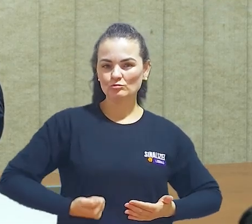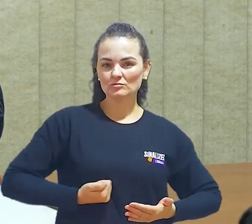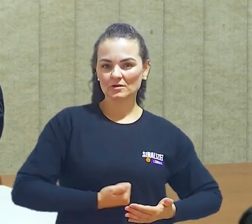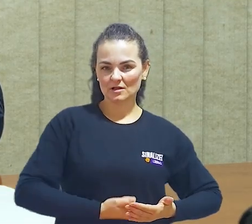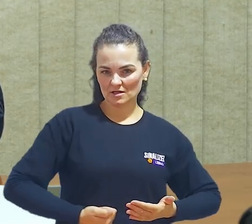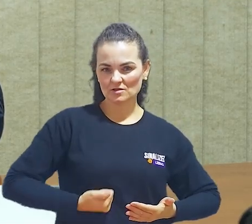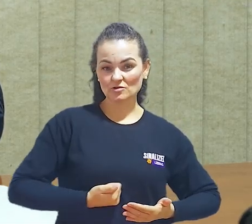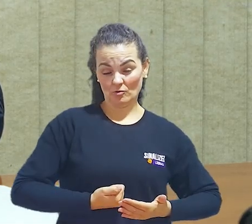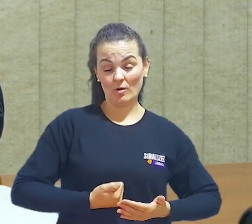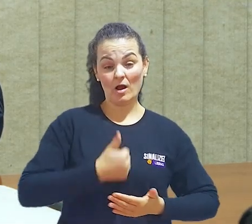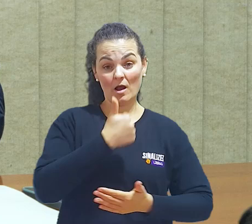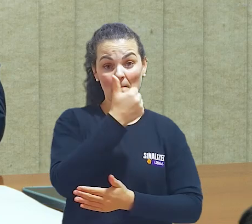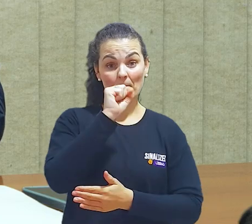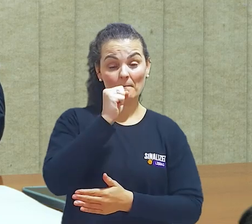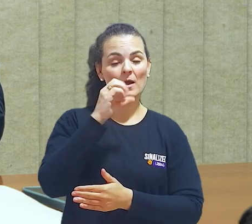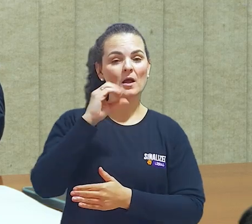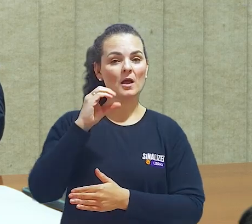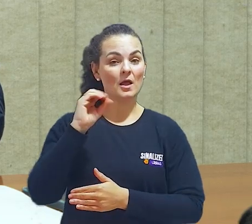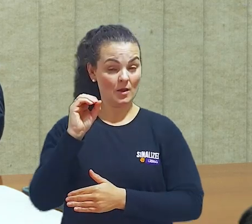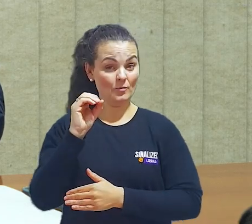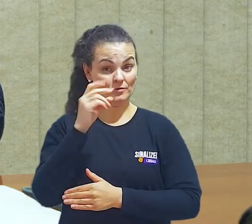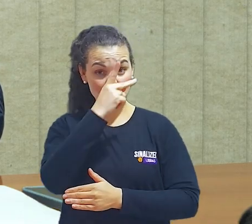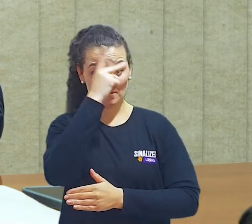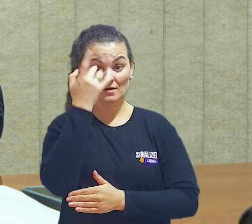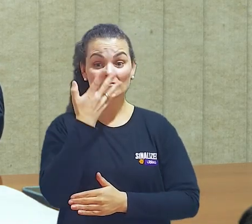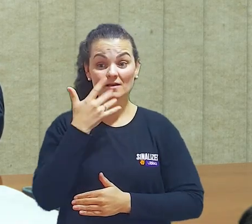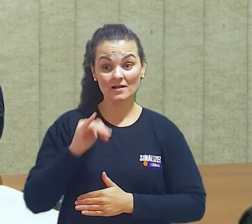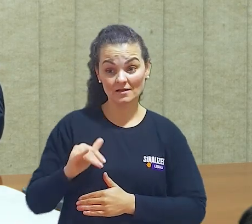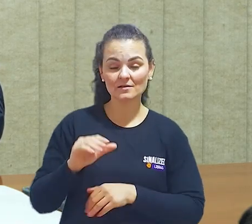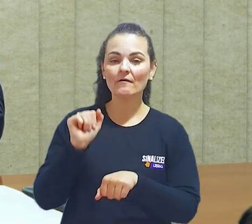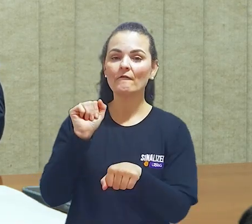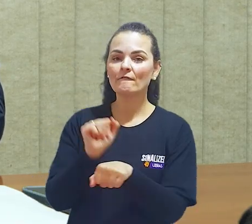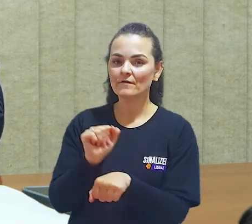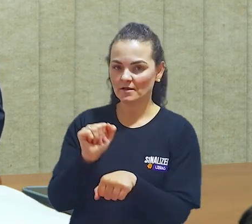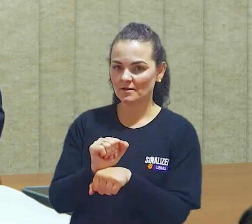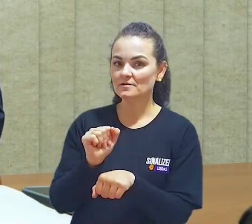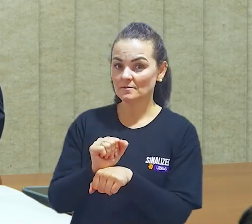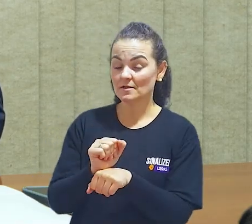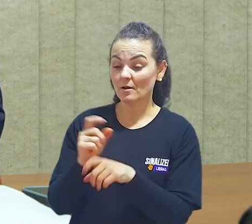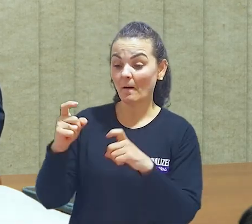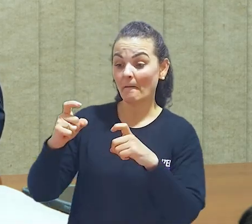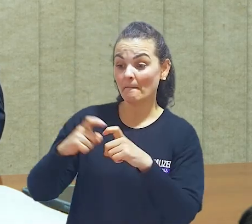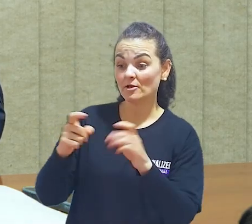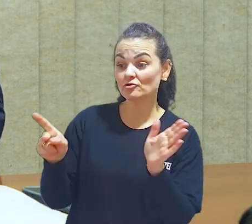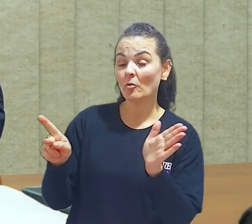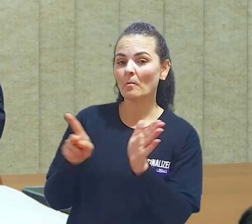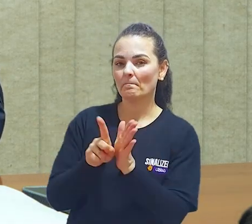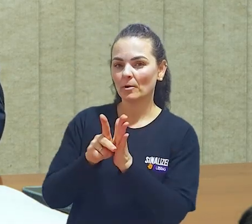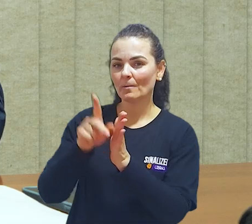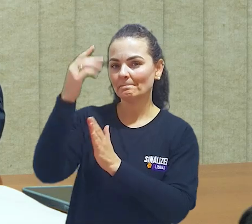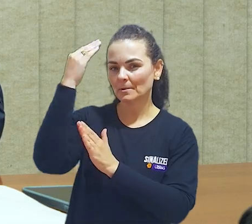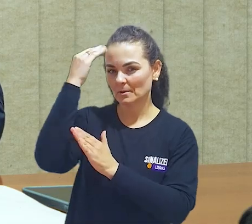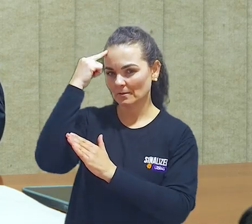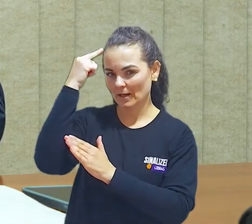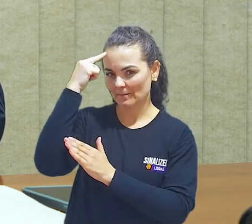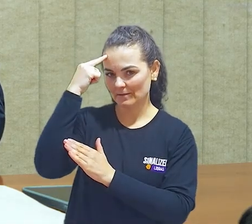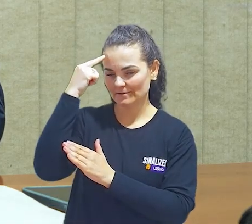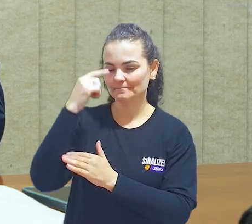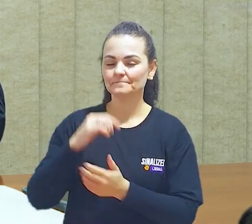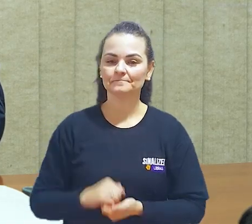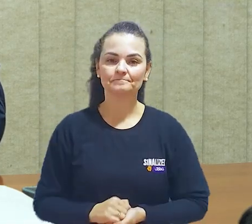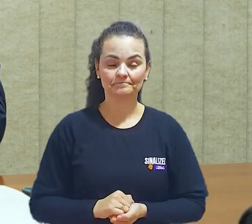seja, 1.118 crianças aguardando uma consulta com o neuropediatra. E diante desses dados, eu em